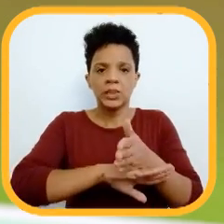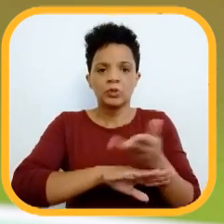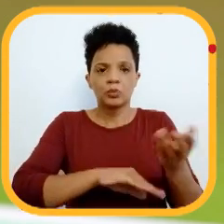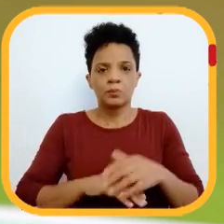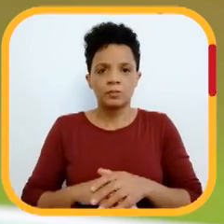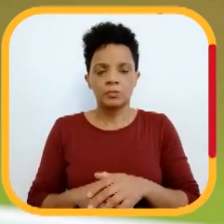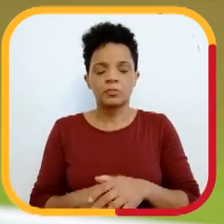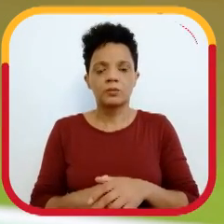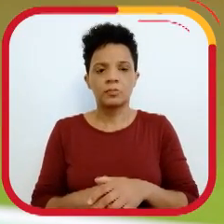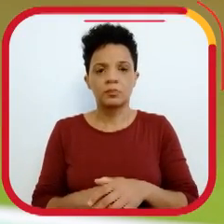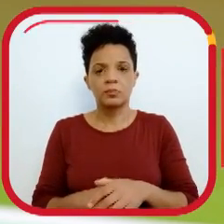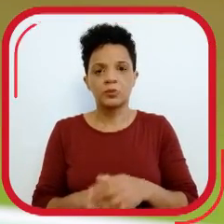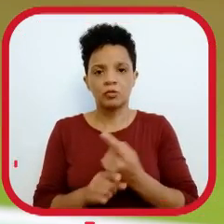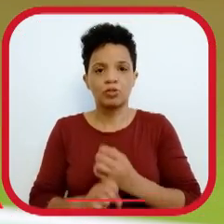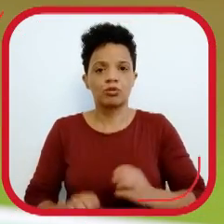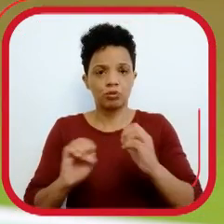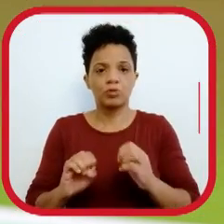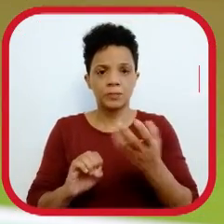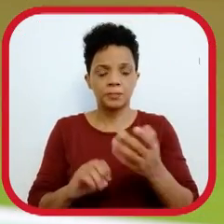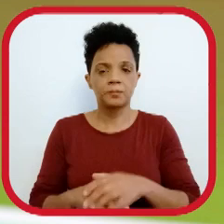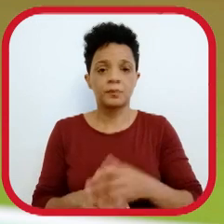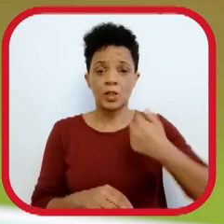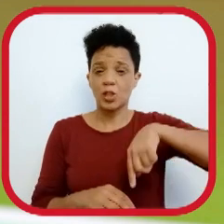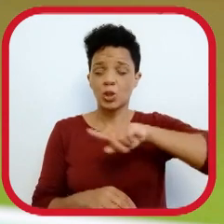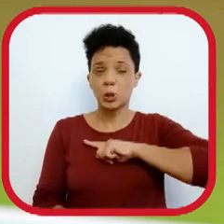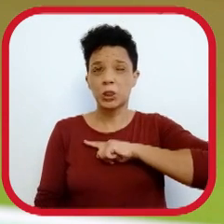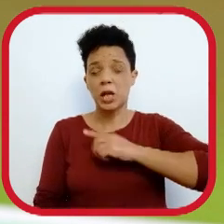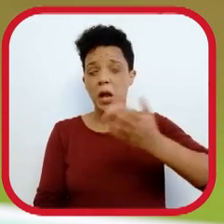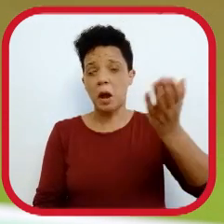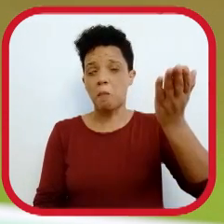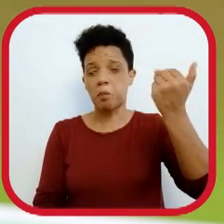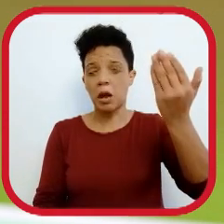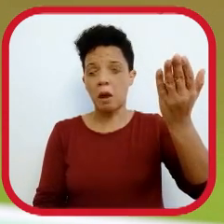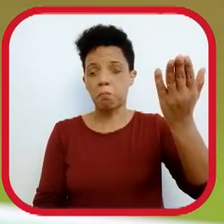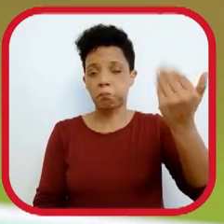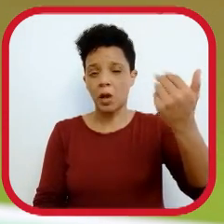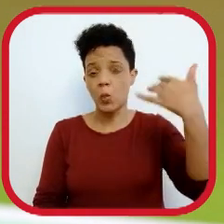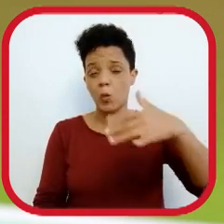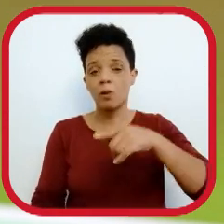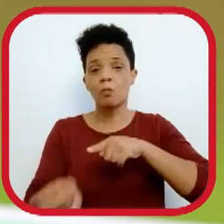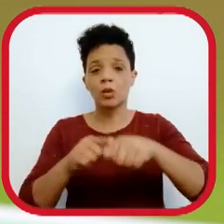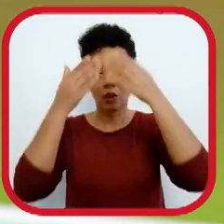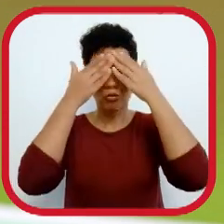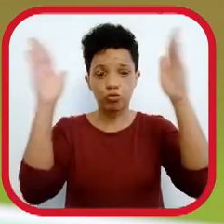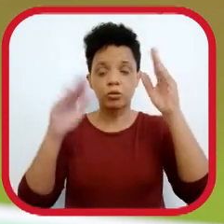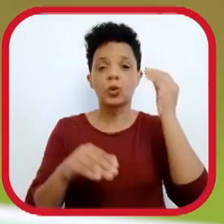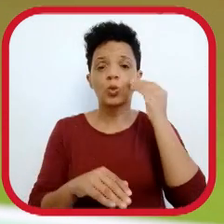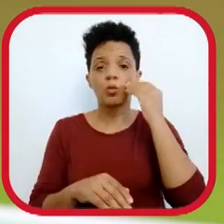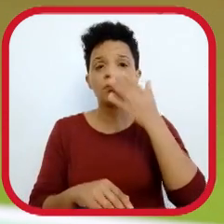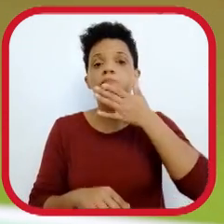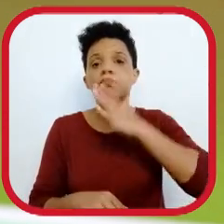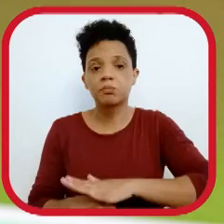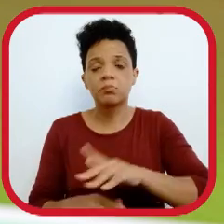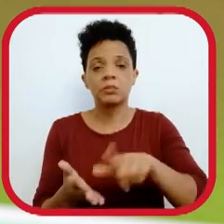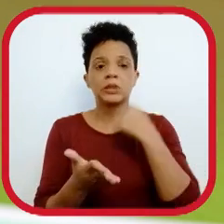para permitir o acesso do aos grupo homens. que não está privilegiado. Mas estamos tão longe disso e a política numa